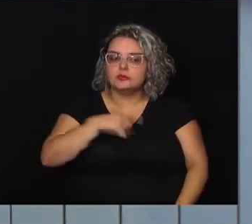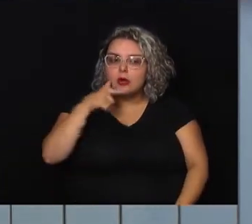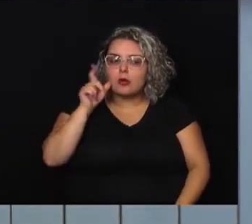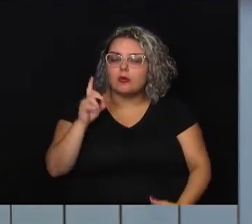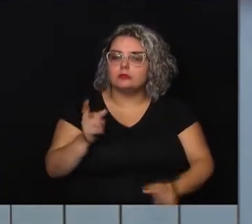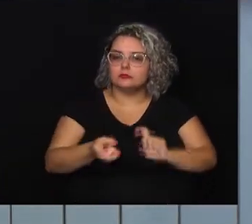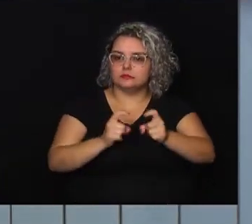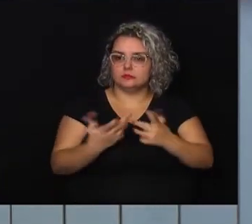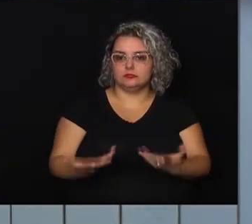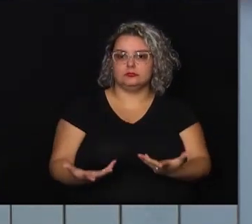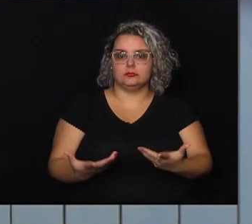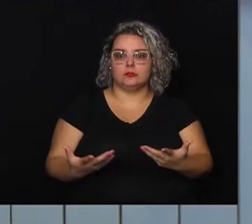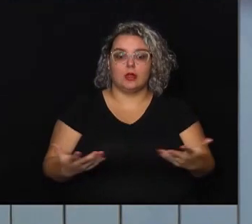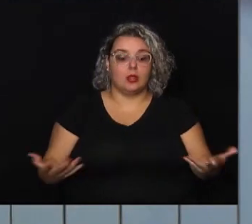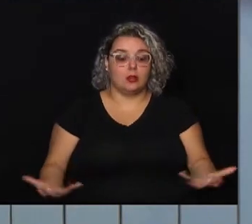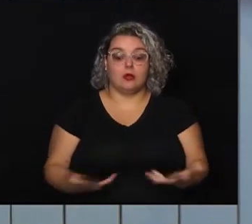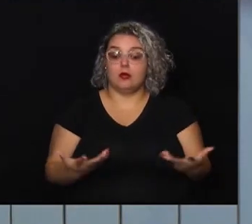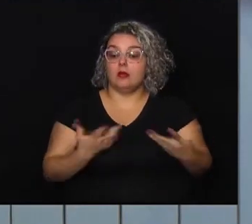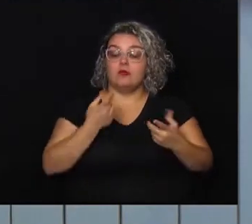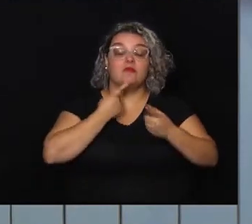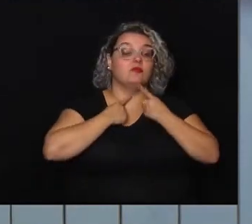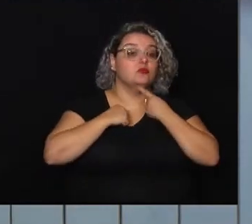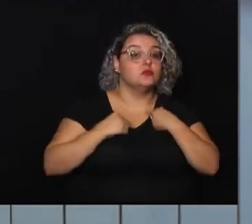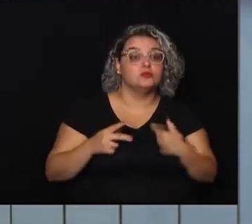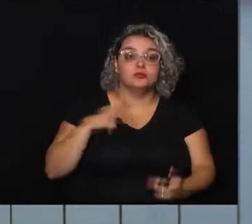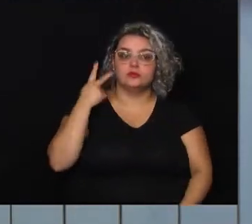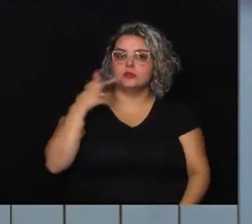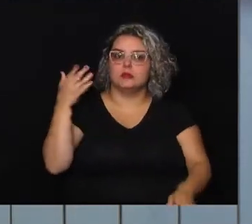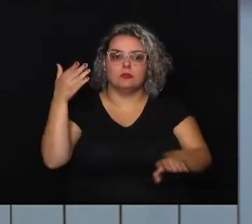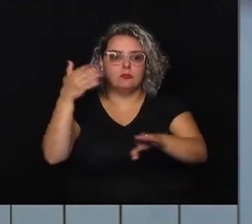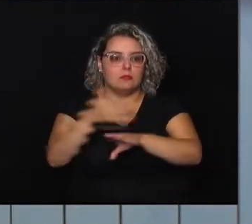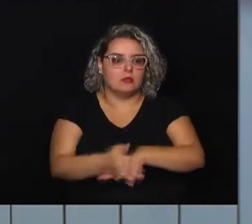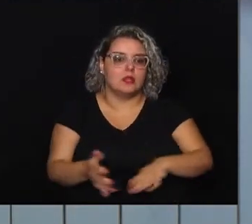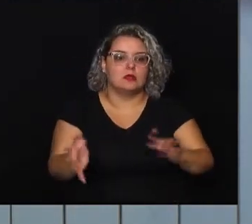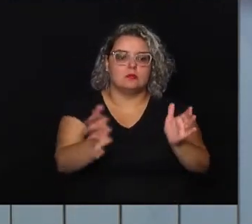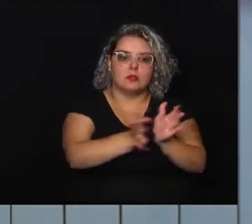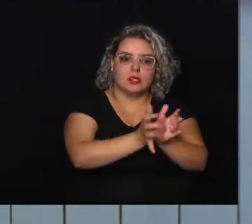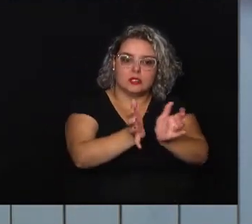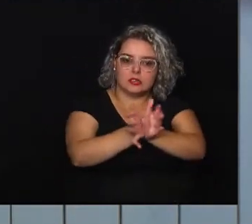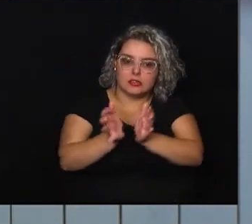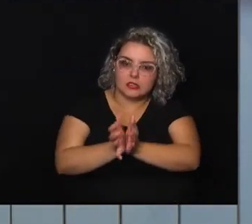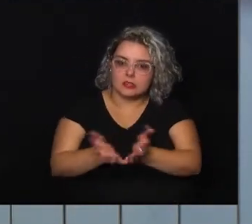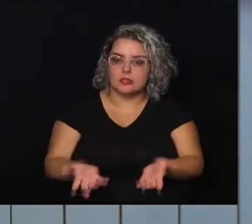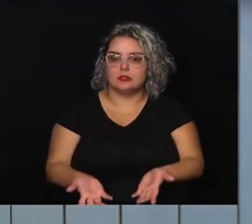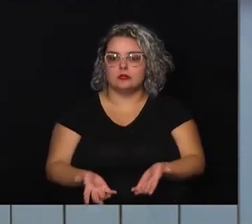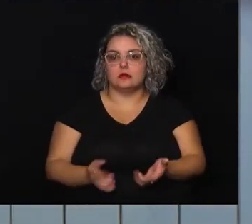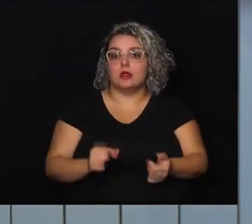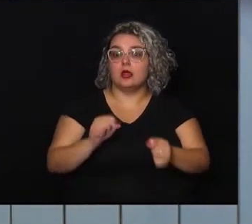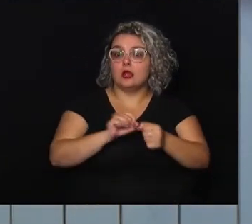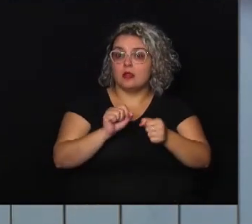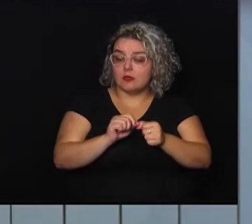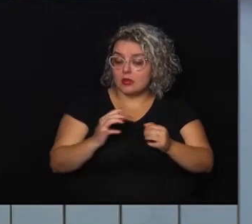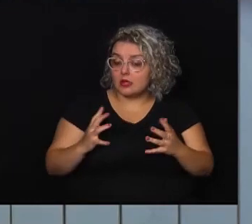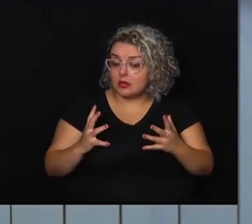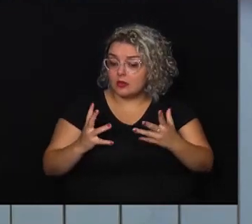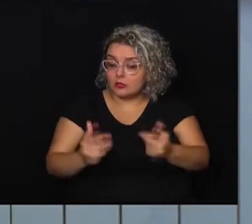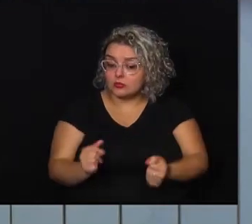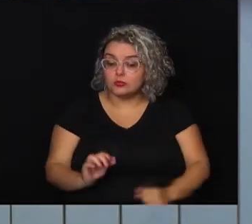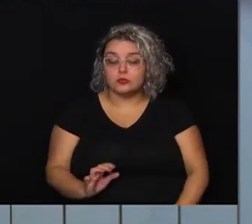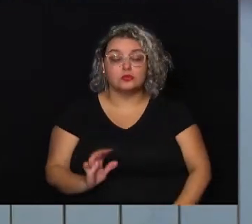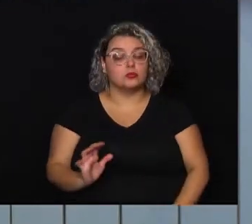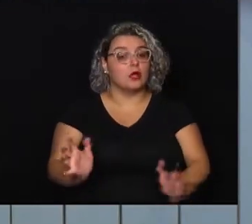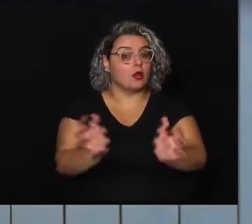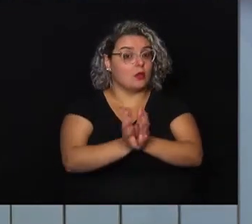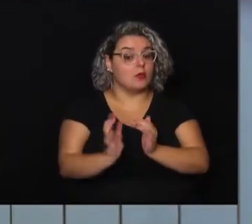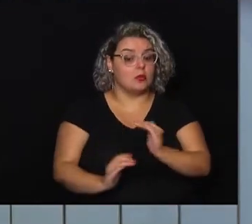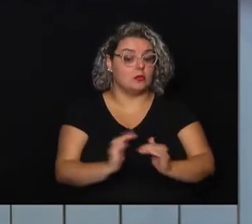a disposição dos vereadores em participar das comissões e fazer com que essas comissões possam